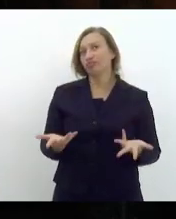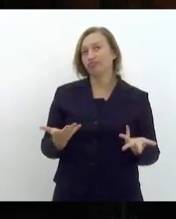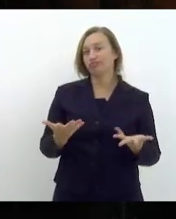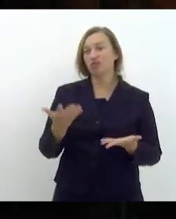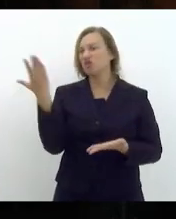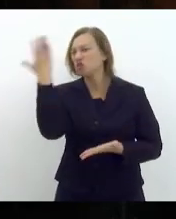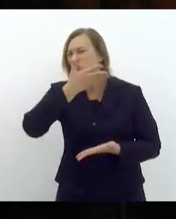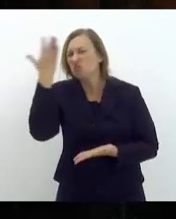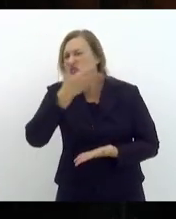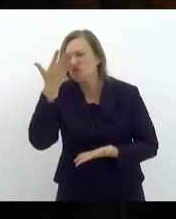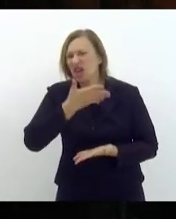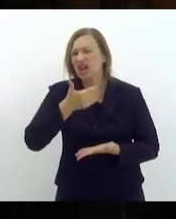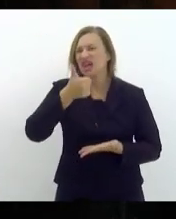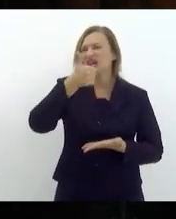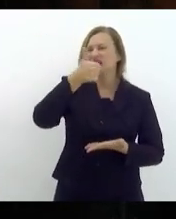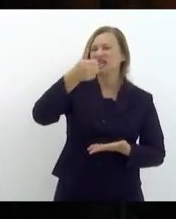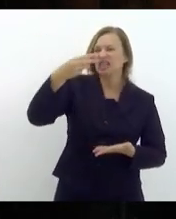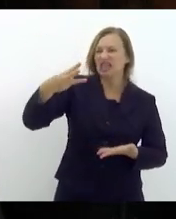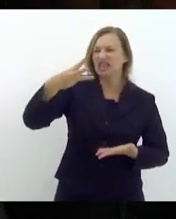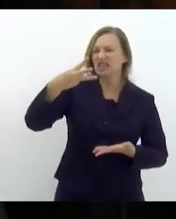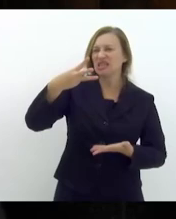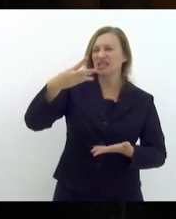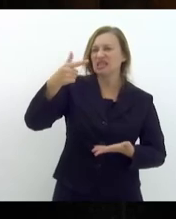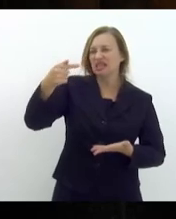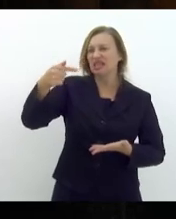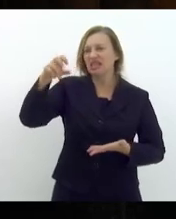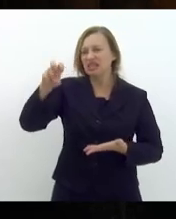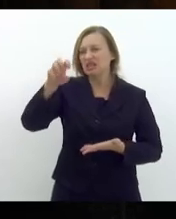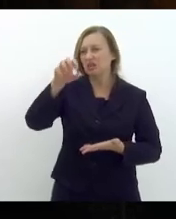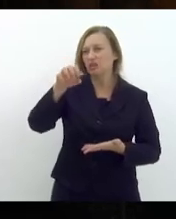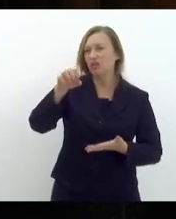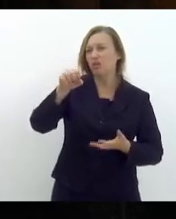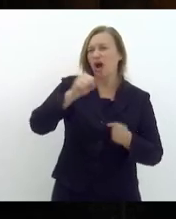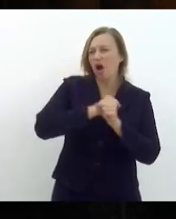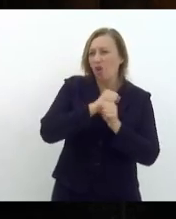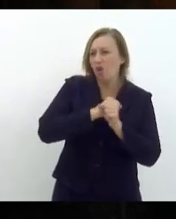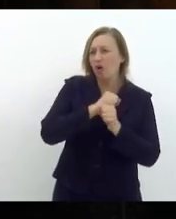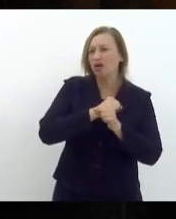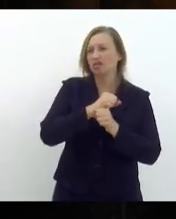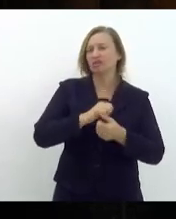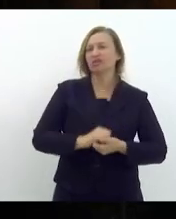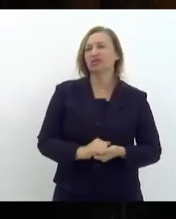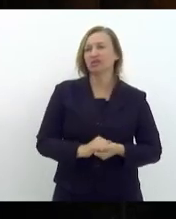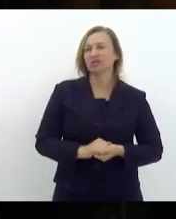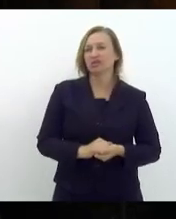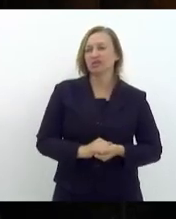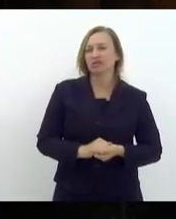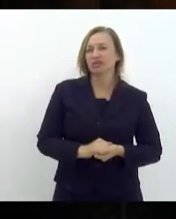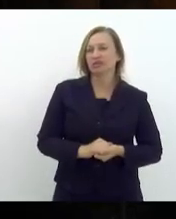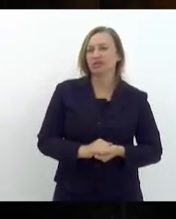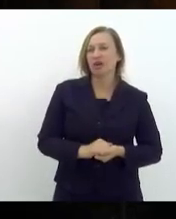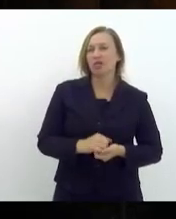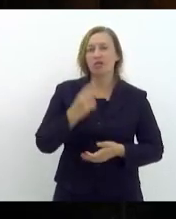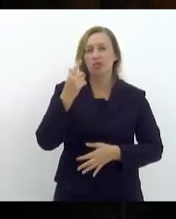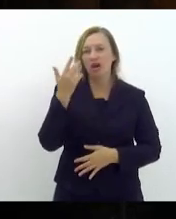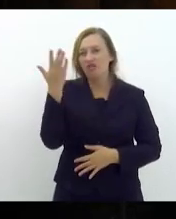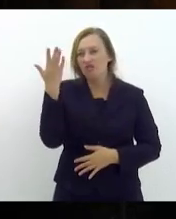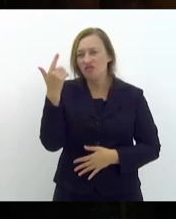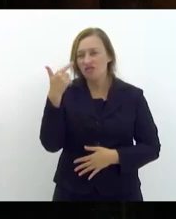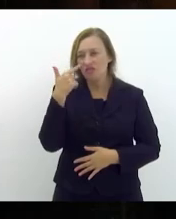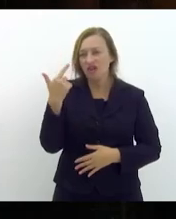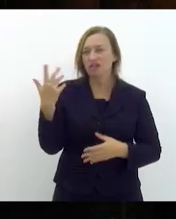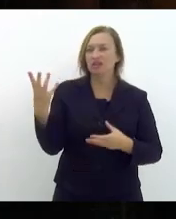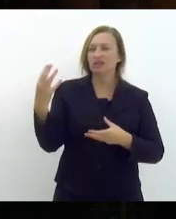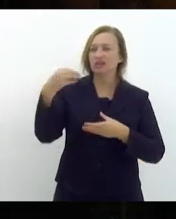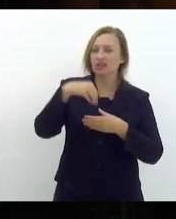mas a minha preocupação de ser repetitivo para ver se isso